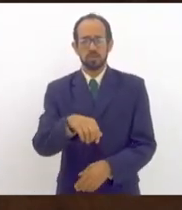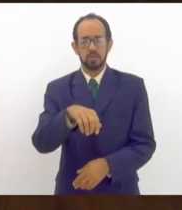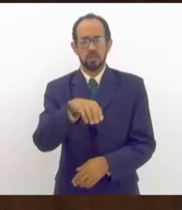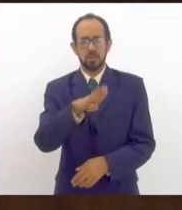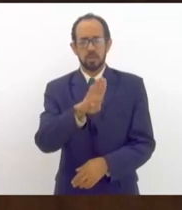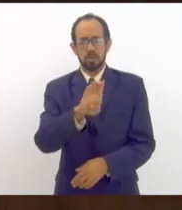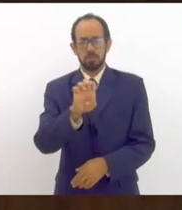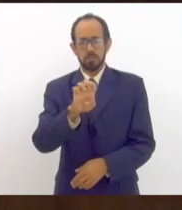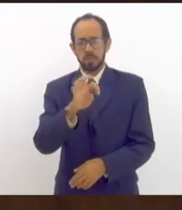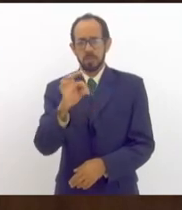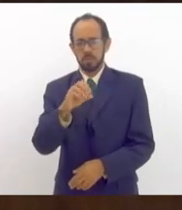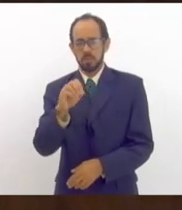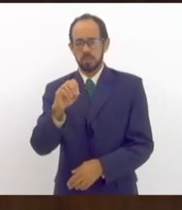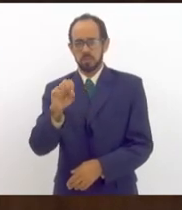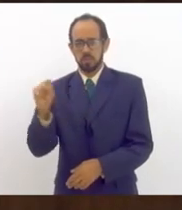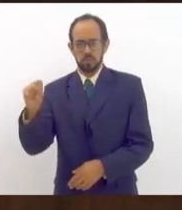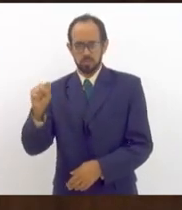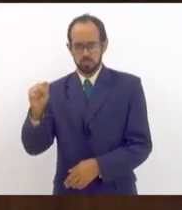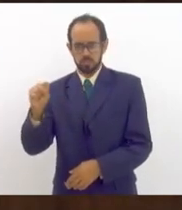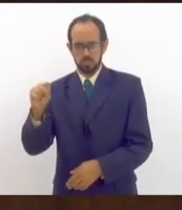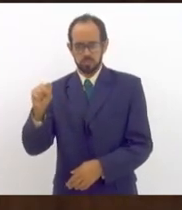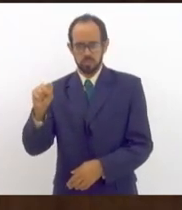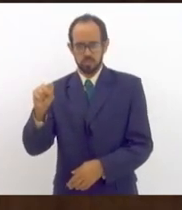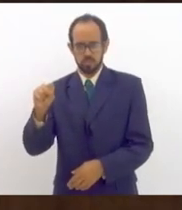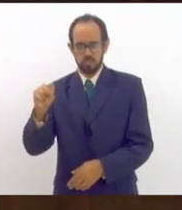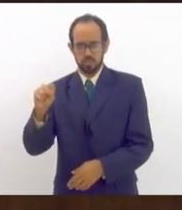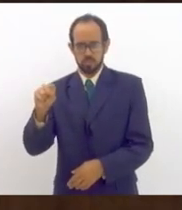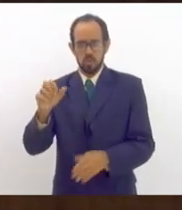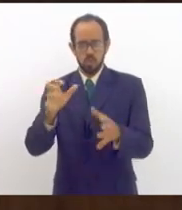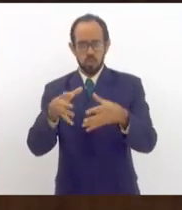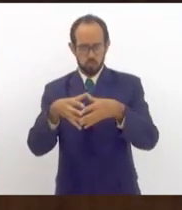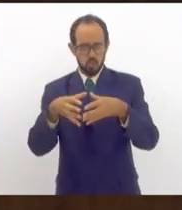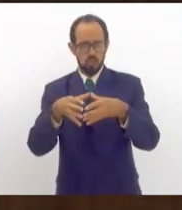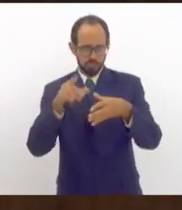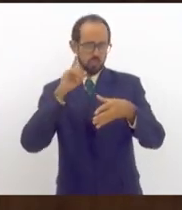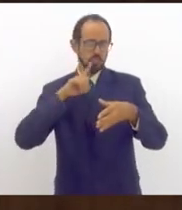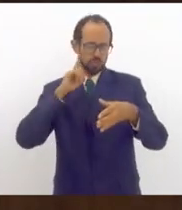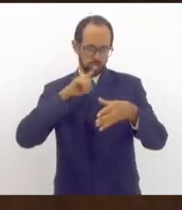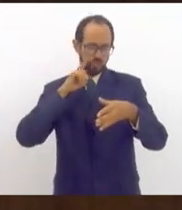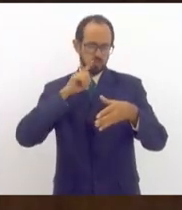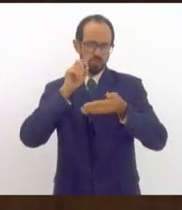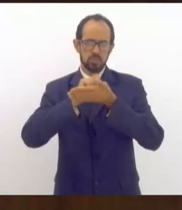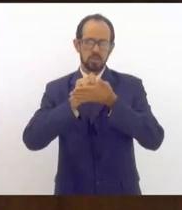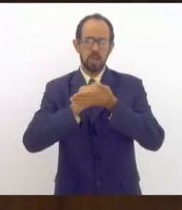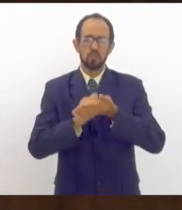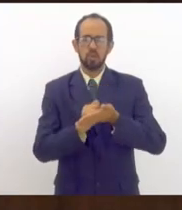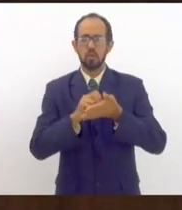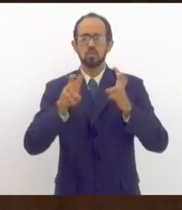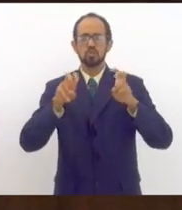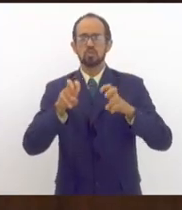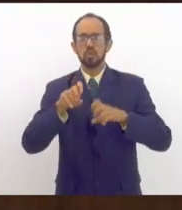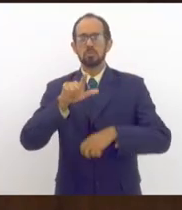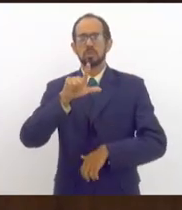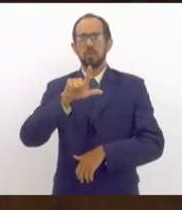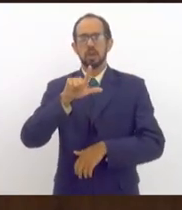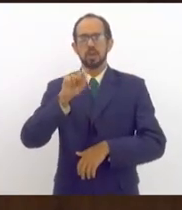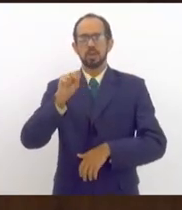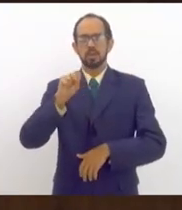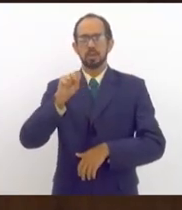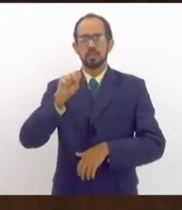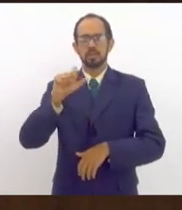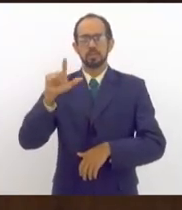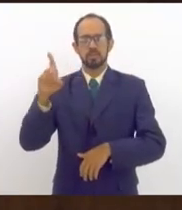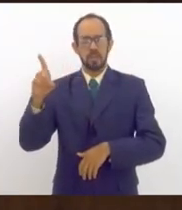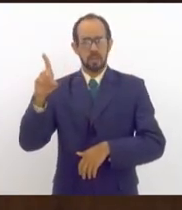Lucy in the Sky os Diamonds era uma analogia ao LSD naquele momento uma droga muito